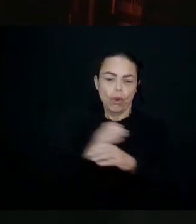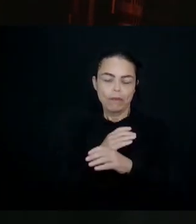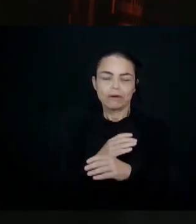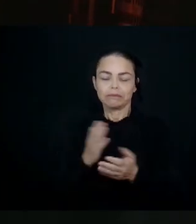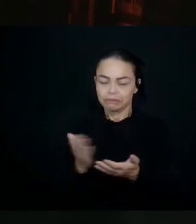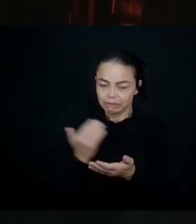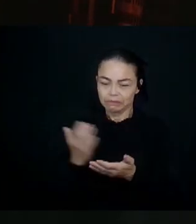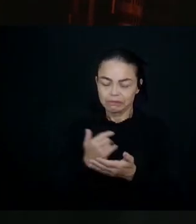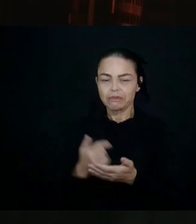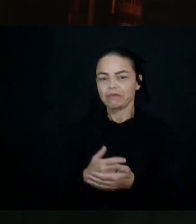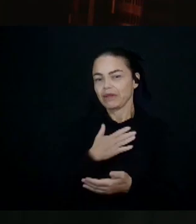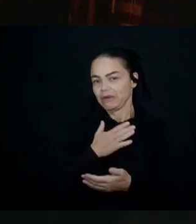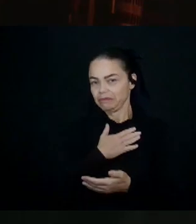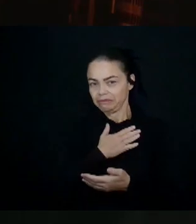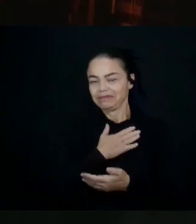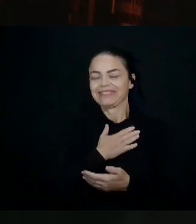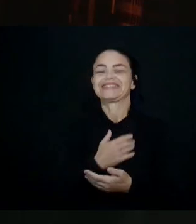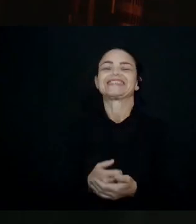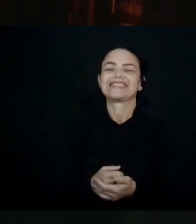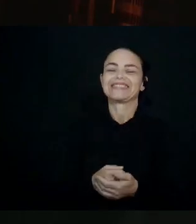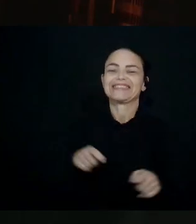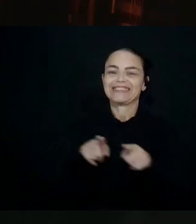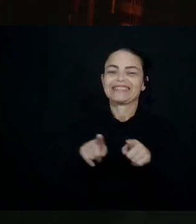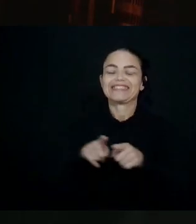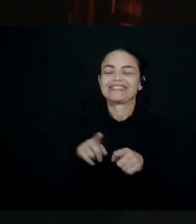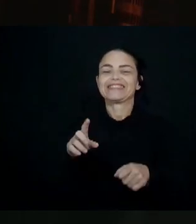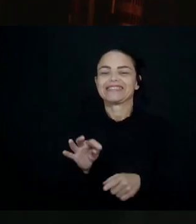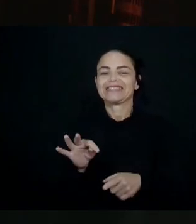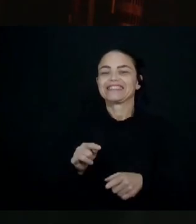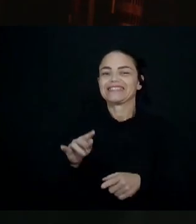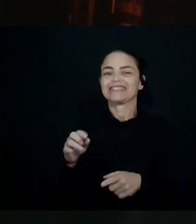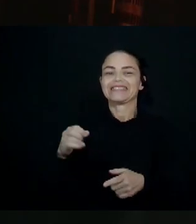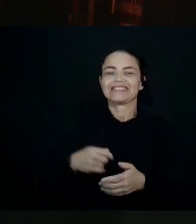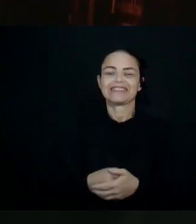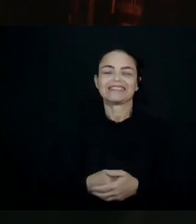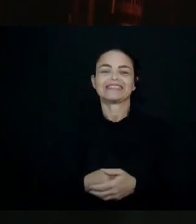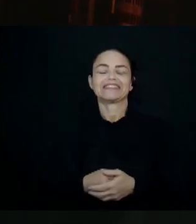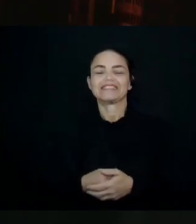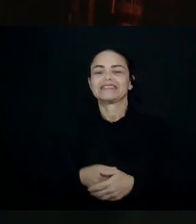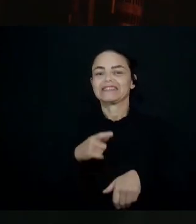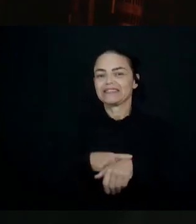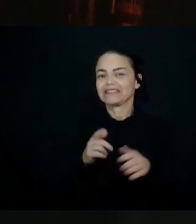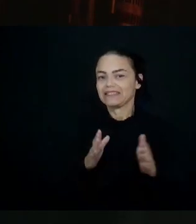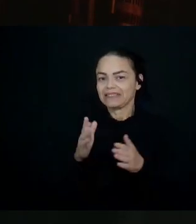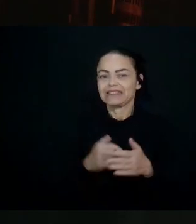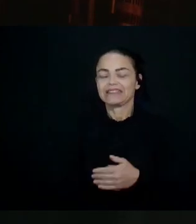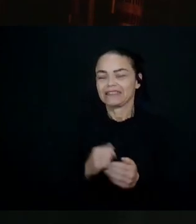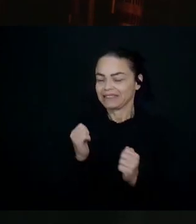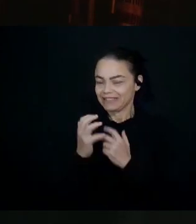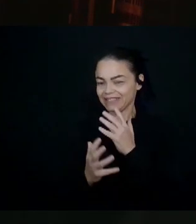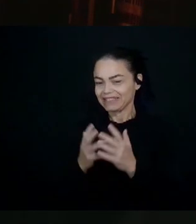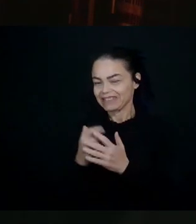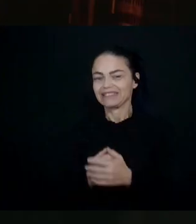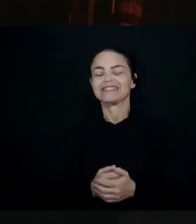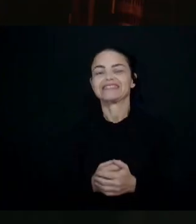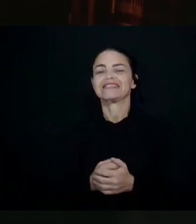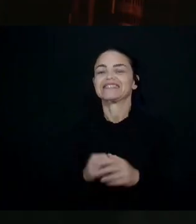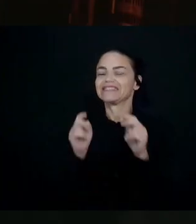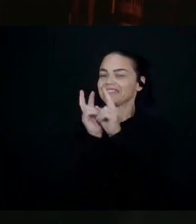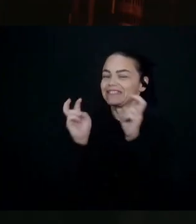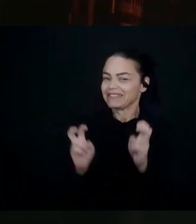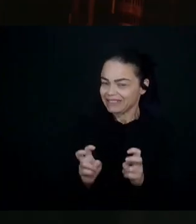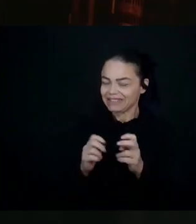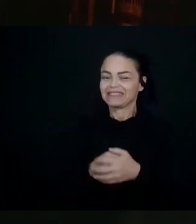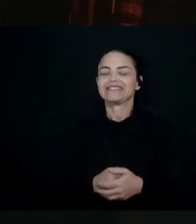época. Eu acho que na sua também, né, Thiago? E você vê que gostoso um momento, a gente só de falar sobre o assunto, né, sobre o álbum